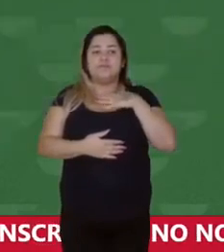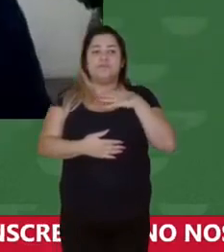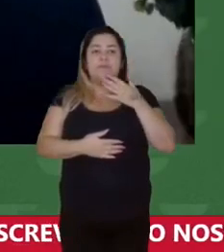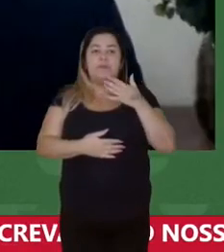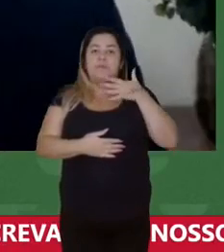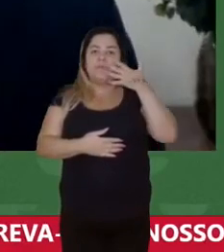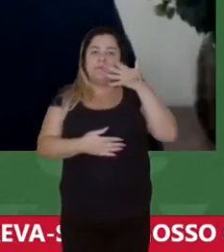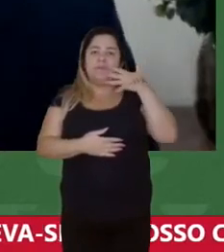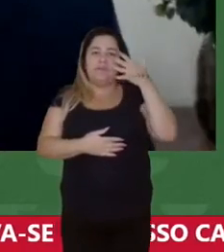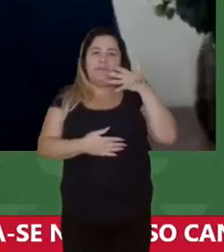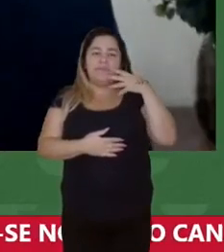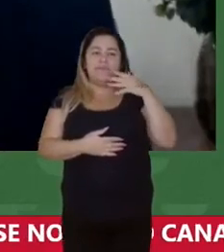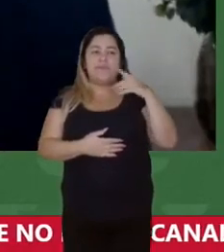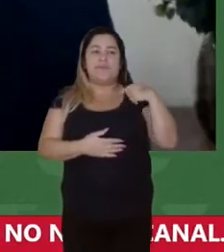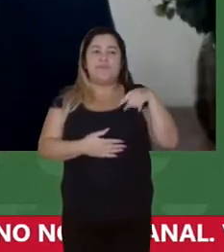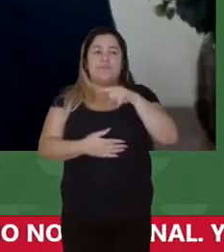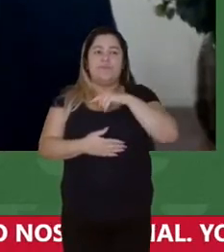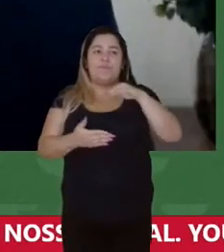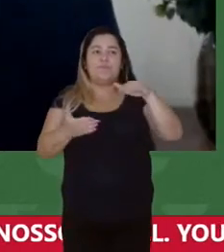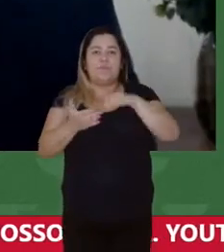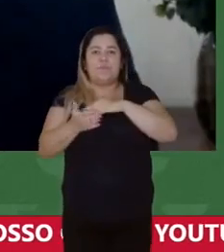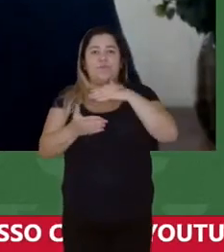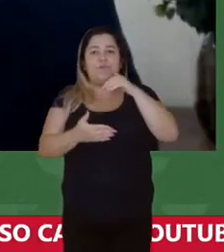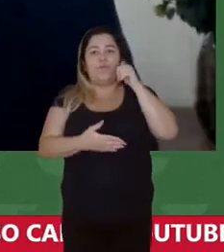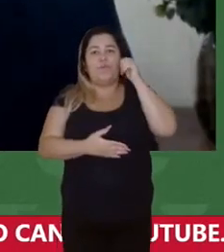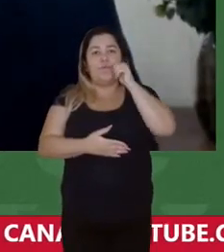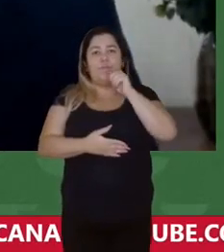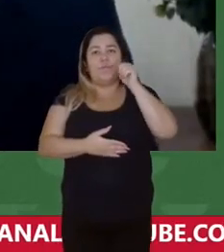passar a palavra para a nossa secretária nacional de Mulheres,